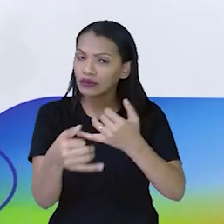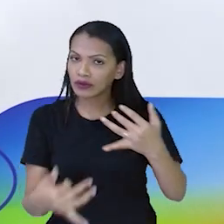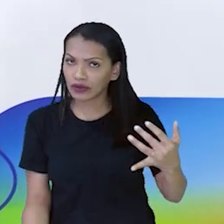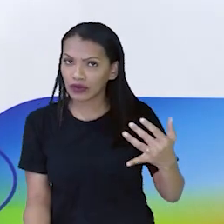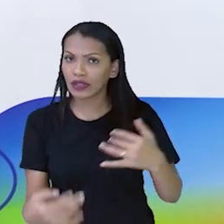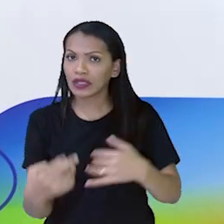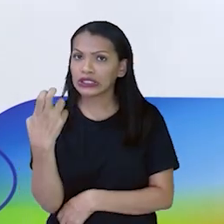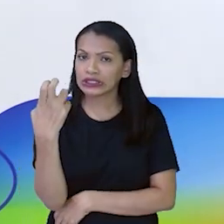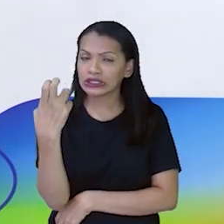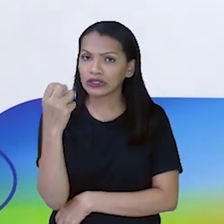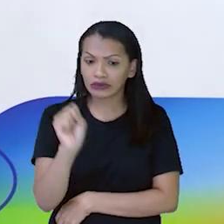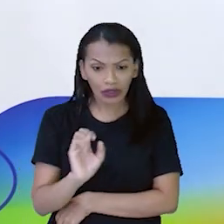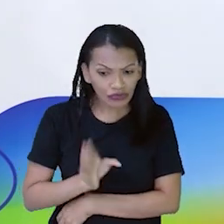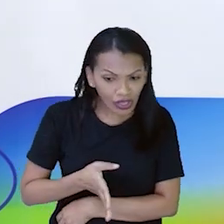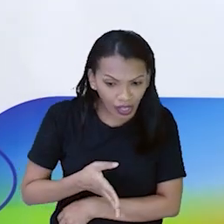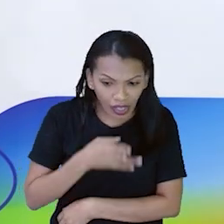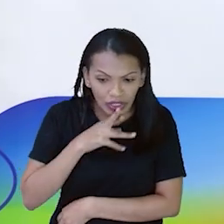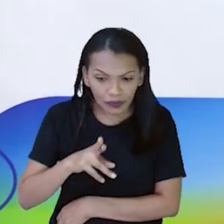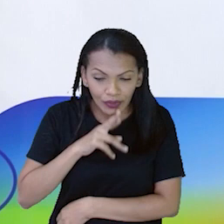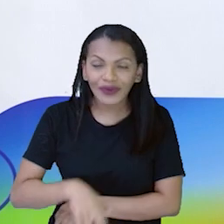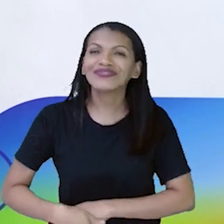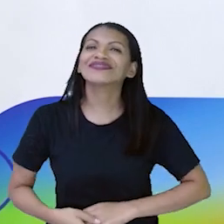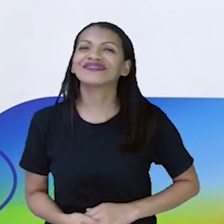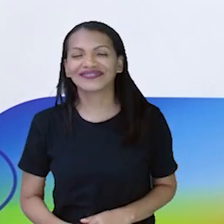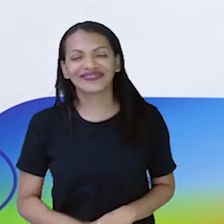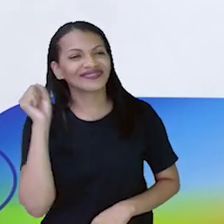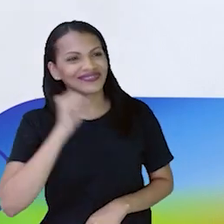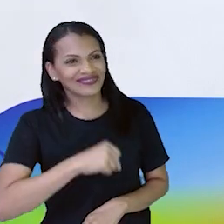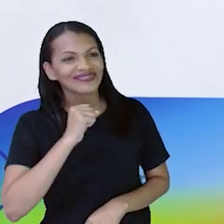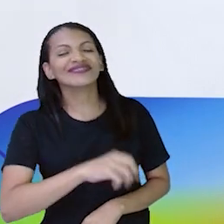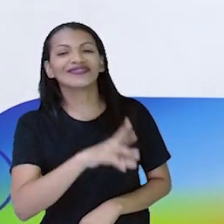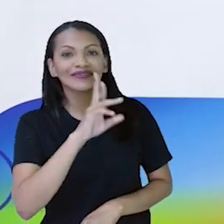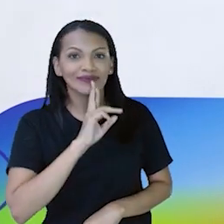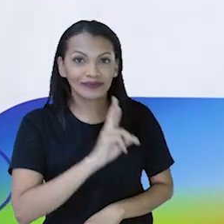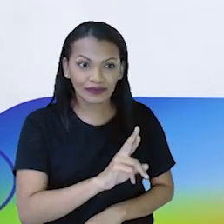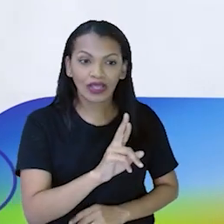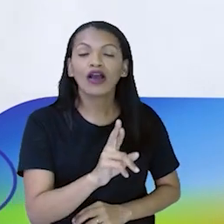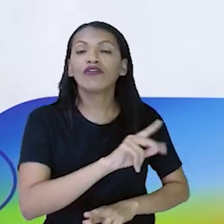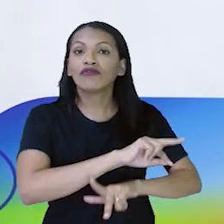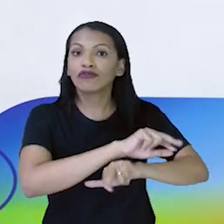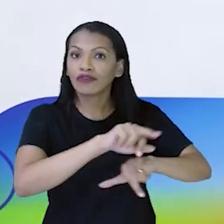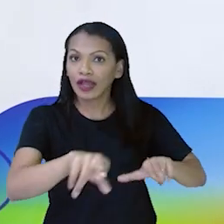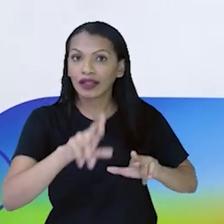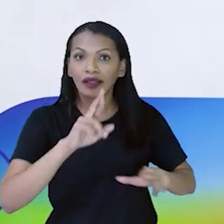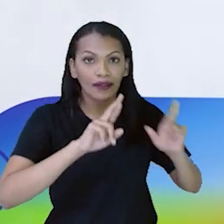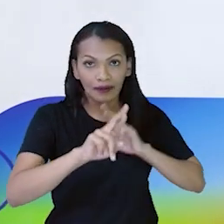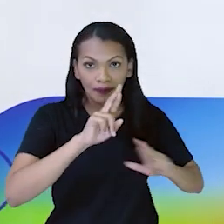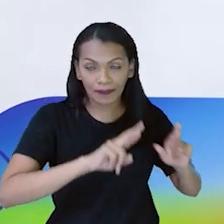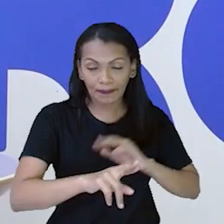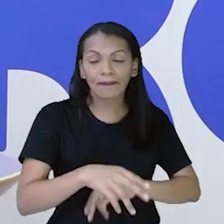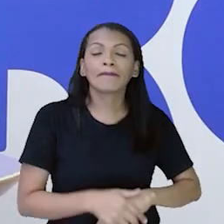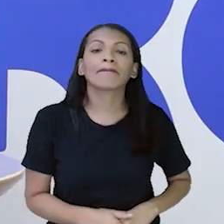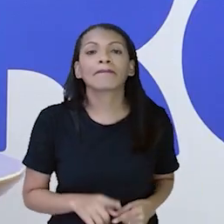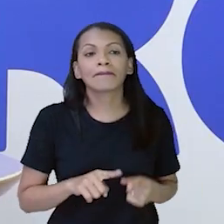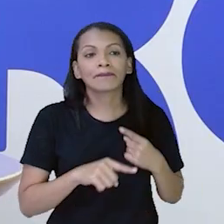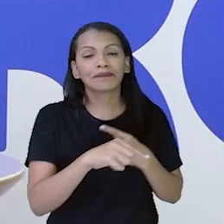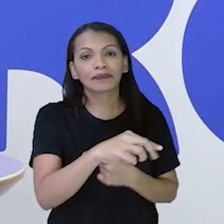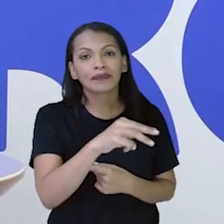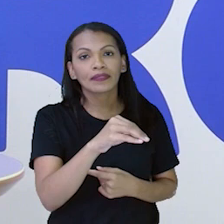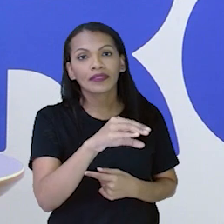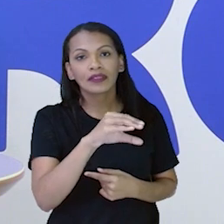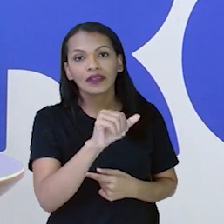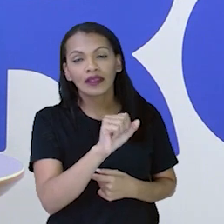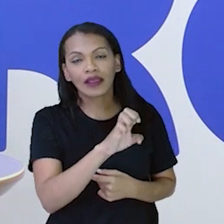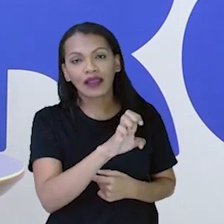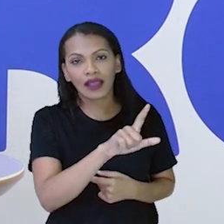5 segundos. Já responderam, professora Abigail? Já chegou sim, várias respostas. Micaele, Pedro estão